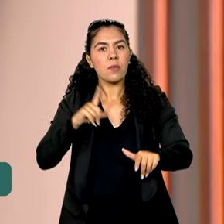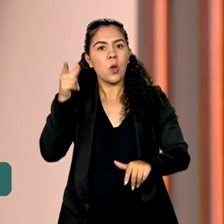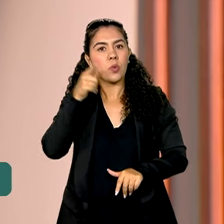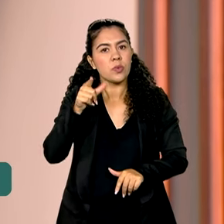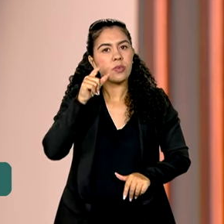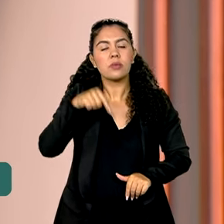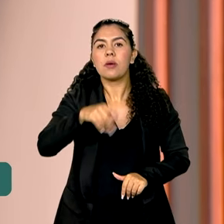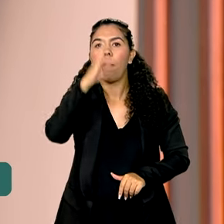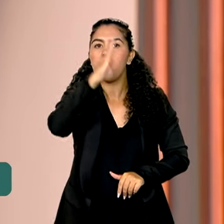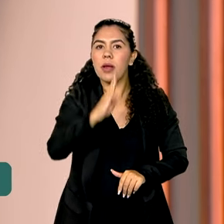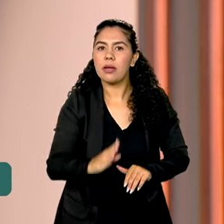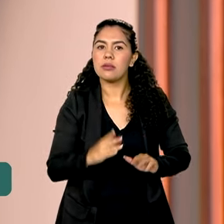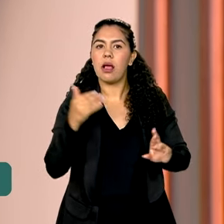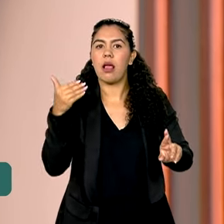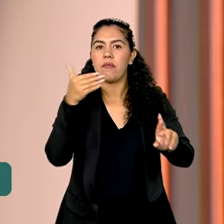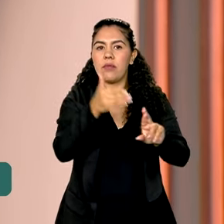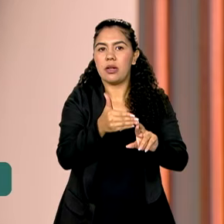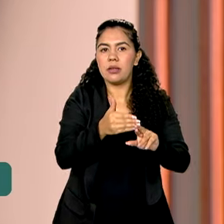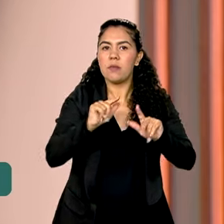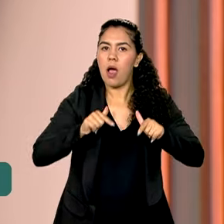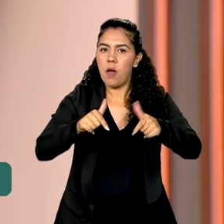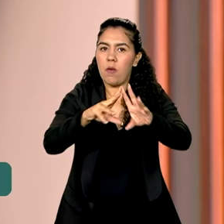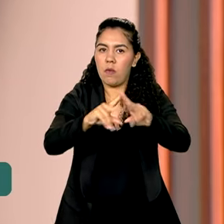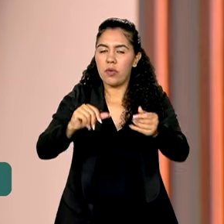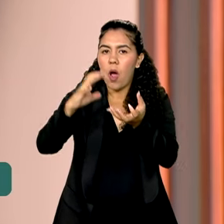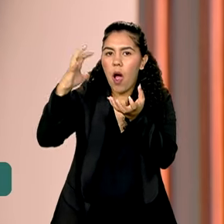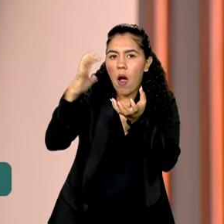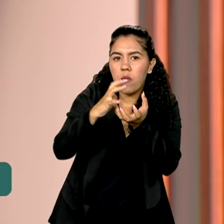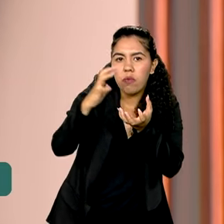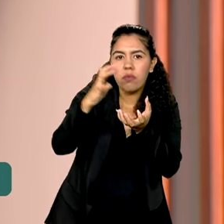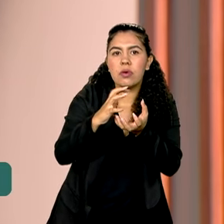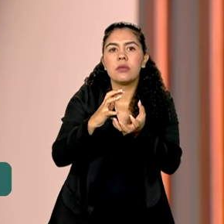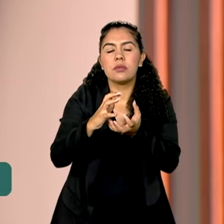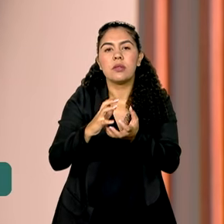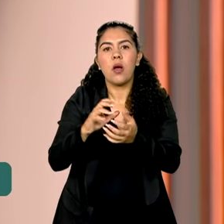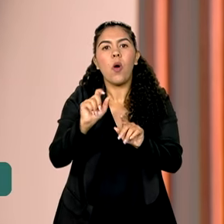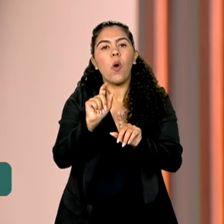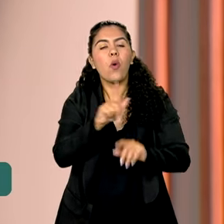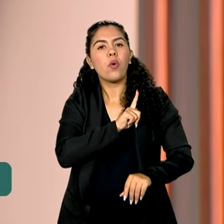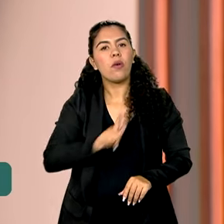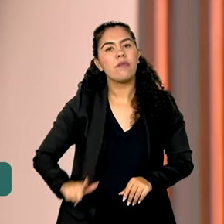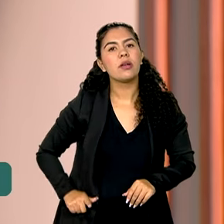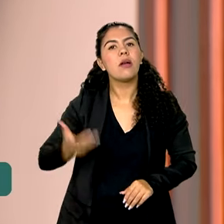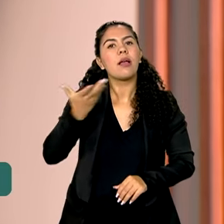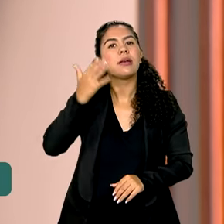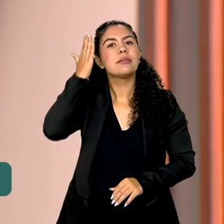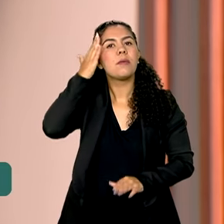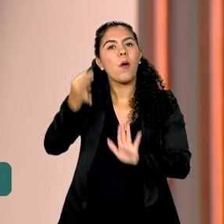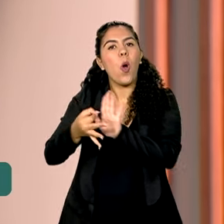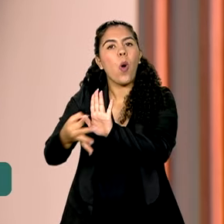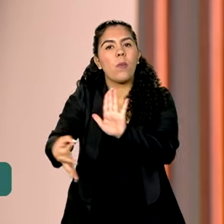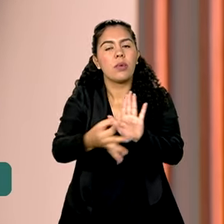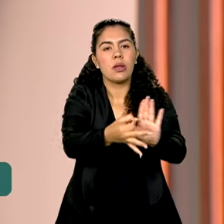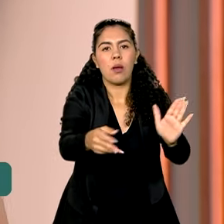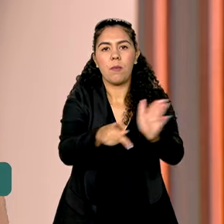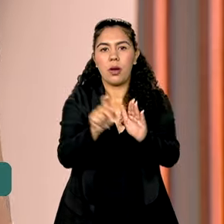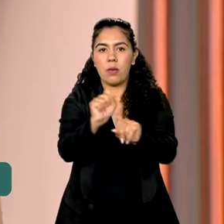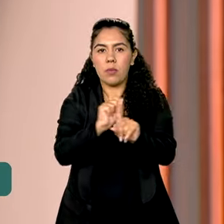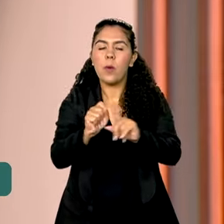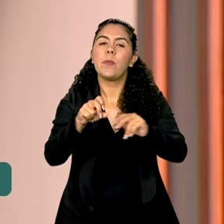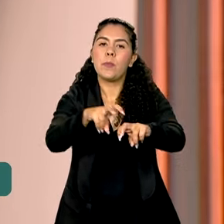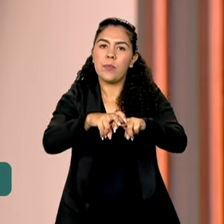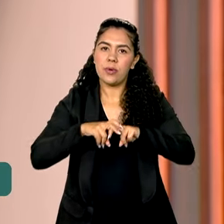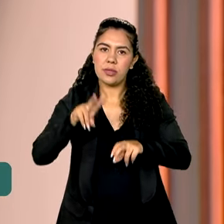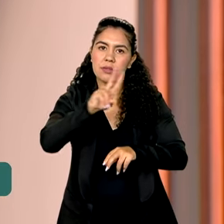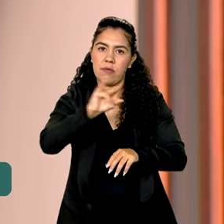liderança do combate ao aquecimento global, o governo quer ouvir a sociedade. Para isso, diversos eventos vão acontecer